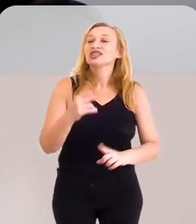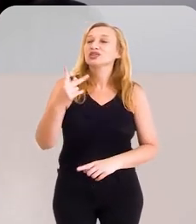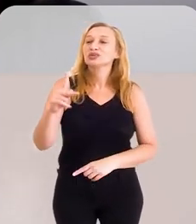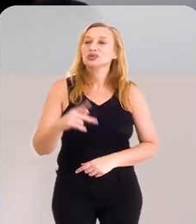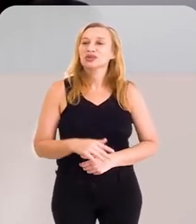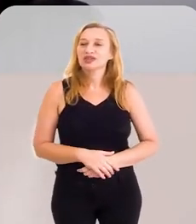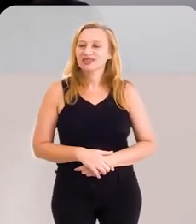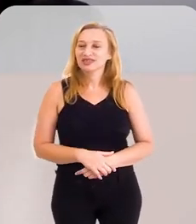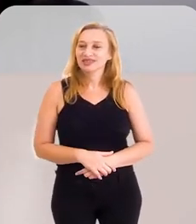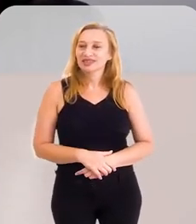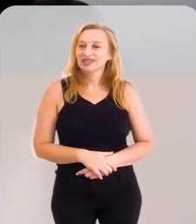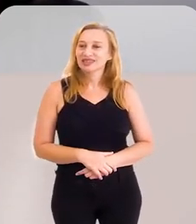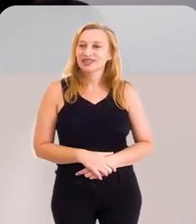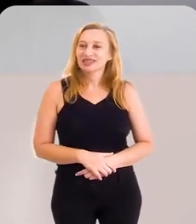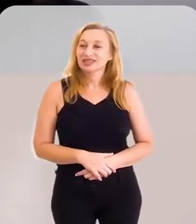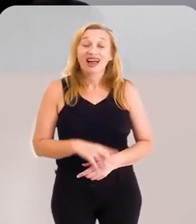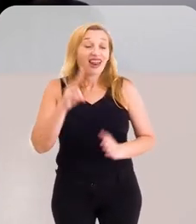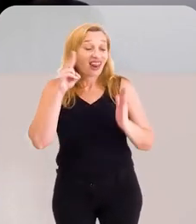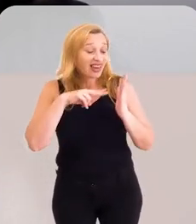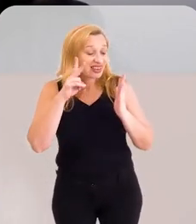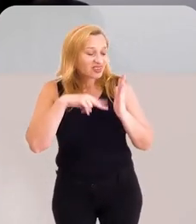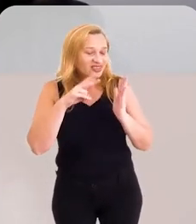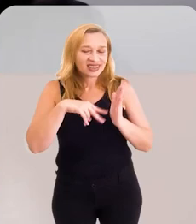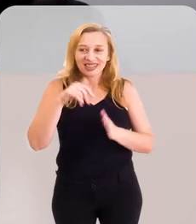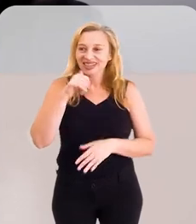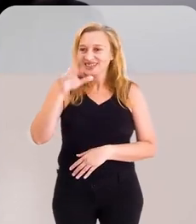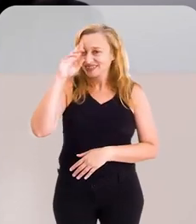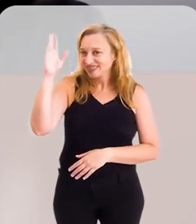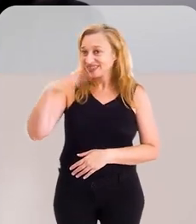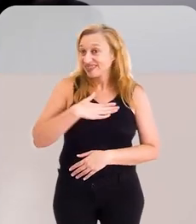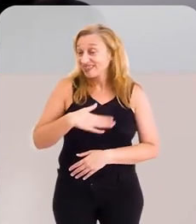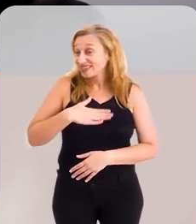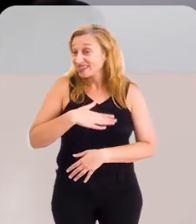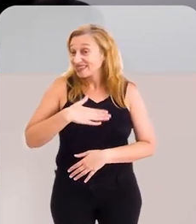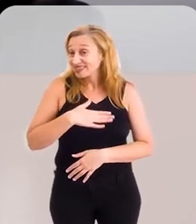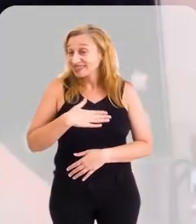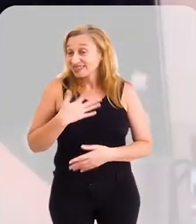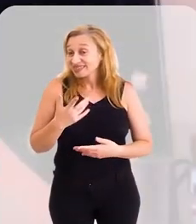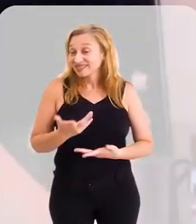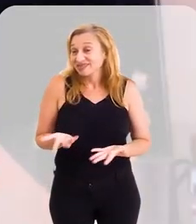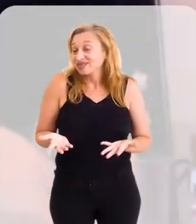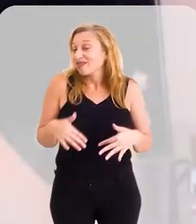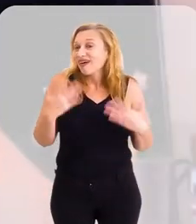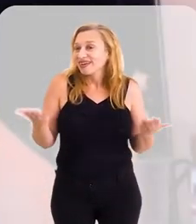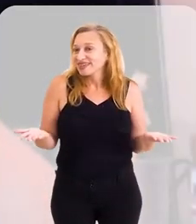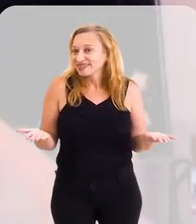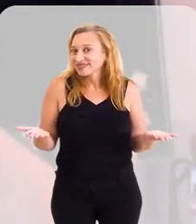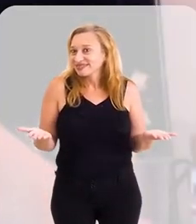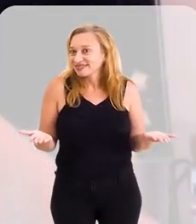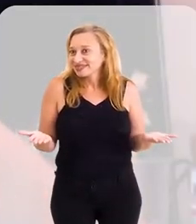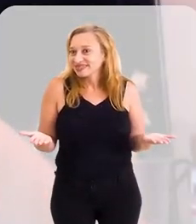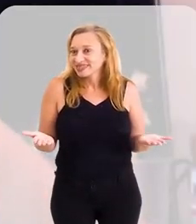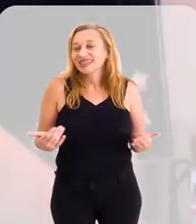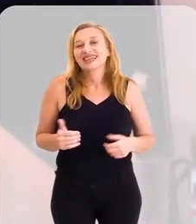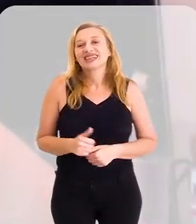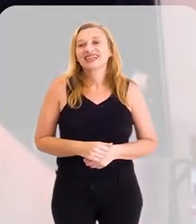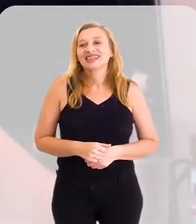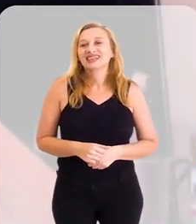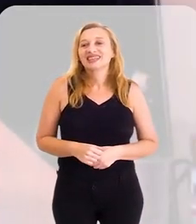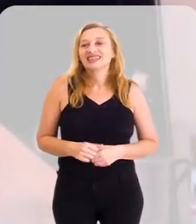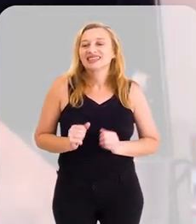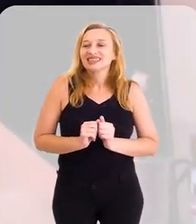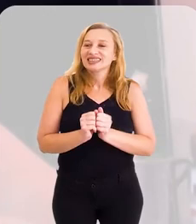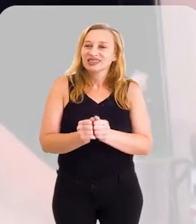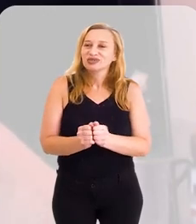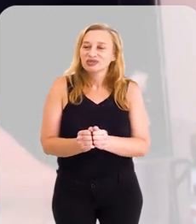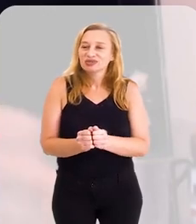Quais são as suas referências, assim, quais são as leituras que a senhora gosta, seus autores preferidos, e que